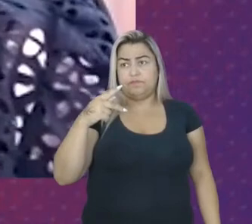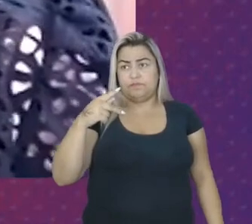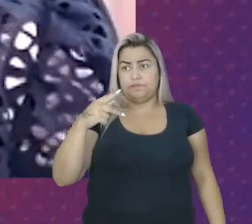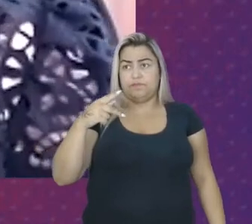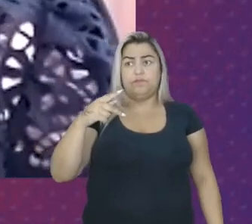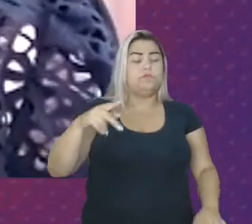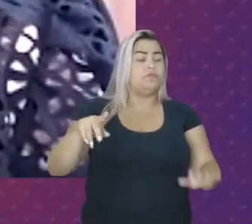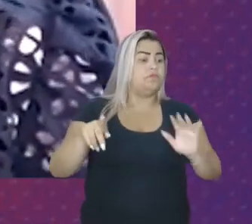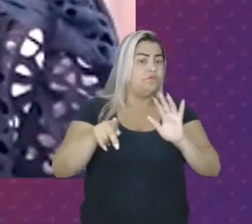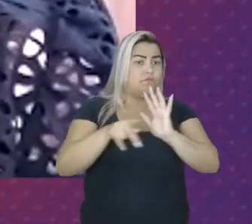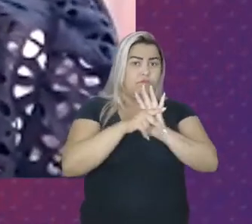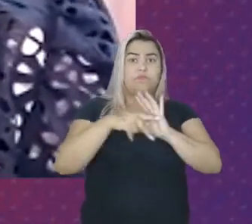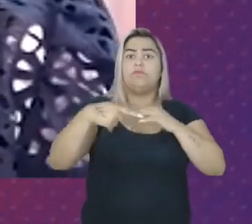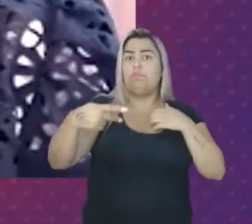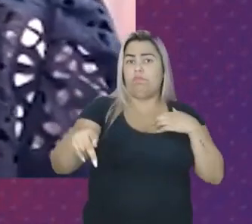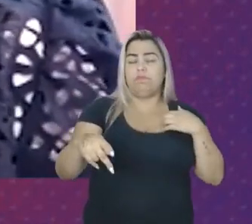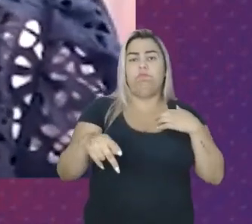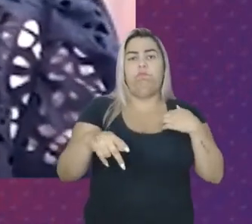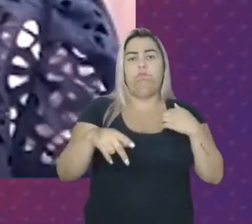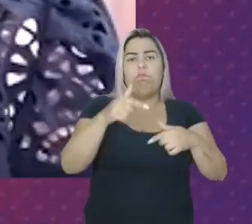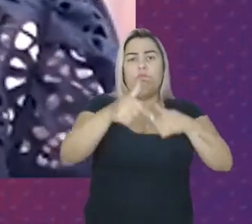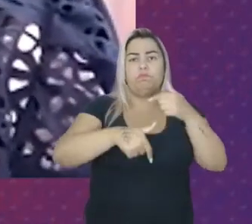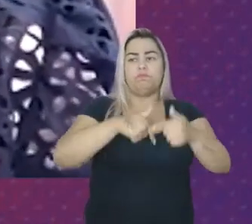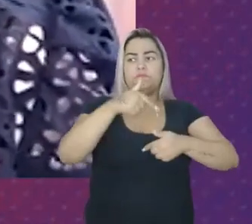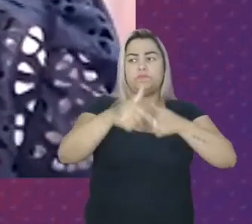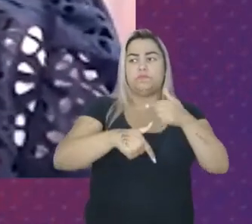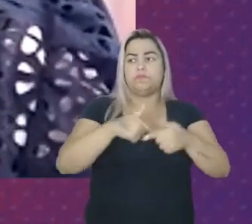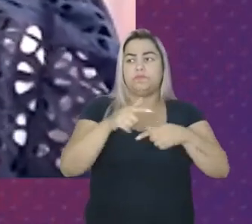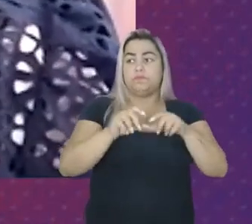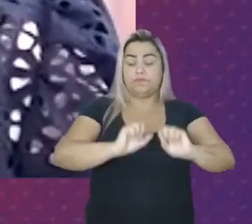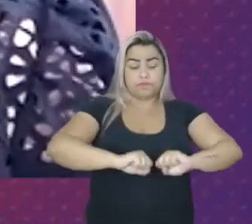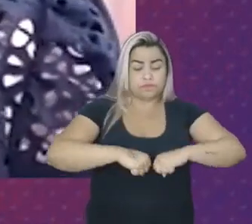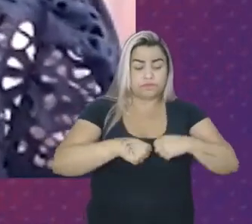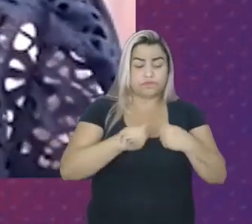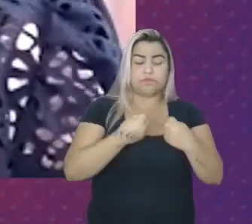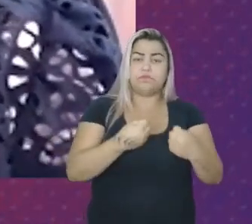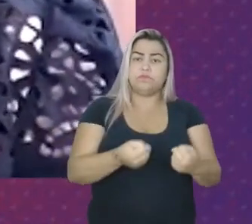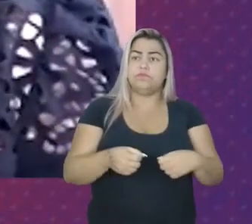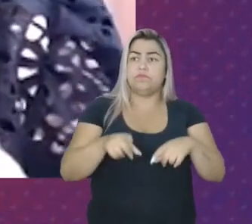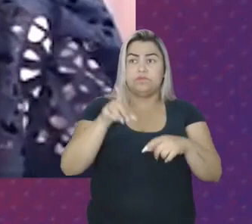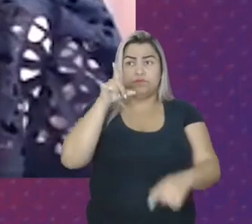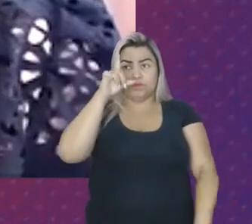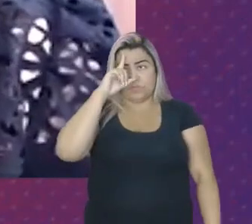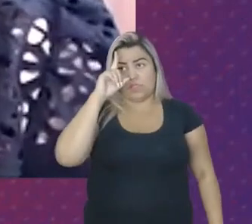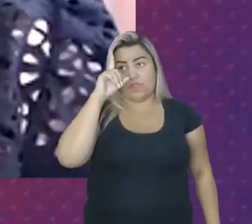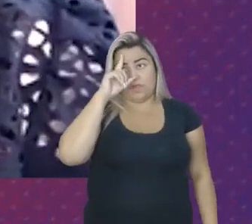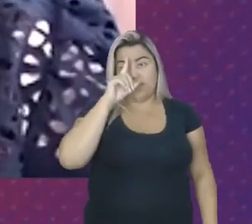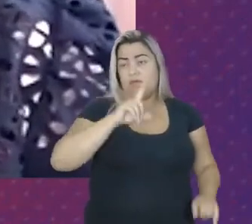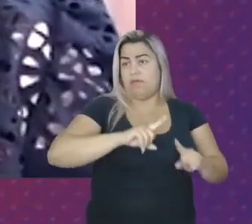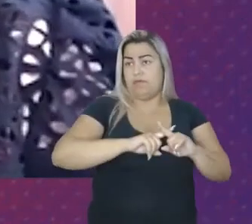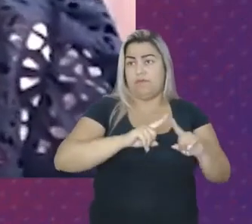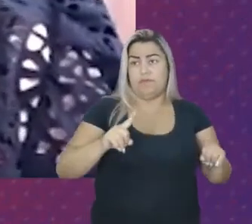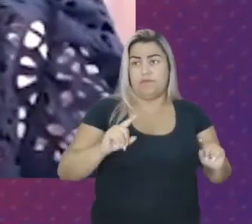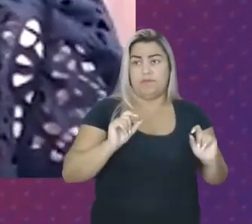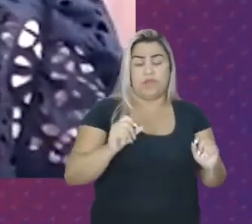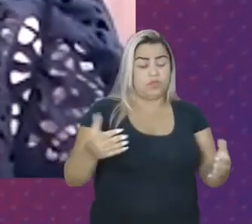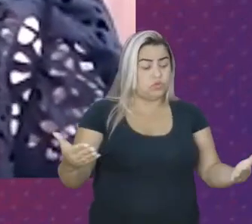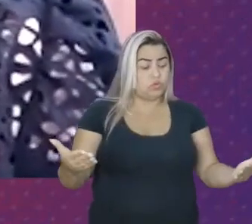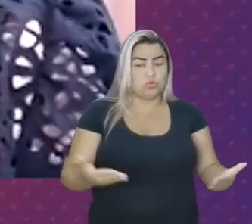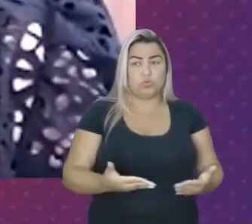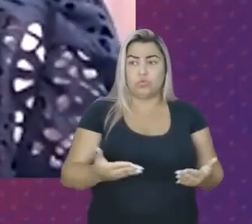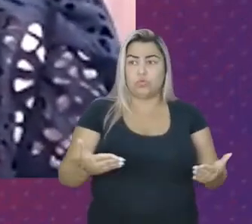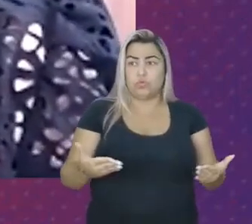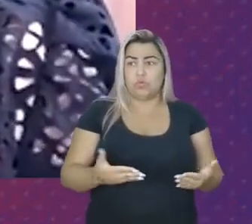dona mesmo do seu trabalho, da sua força de trabalho, do seu produto. Mas o patrão hoje é